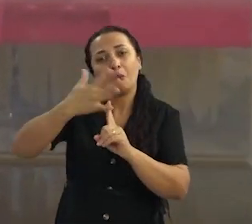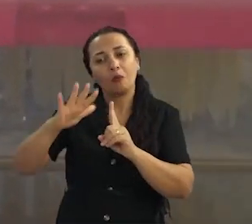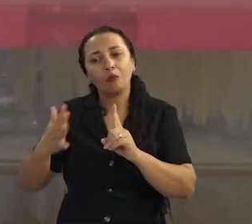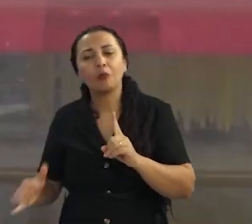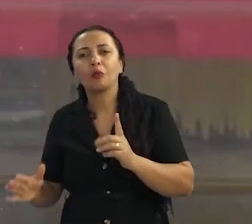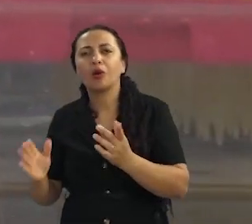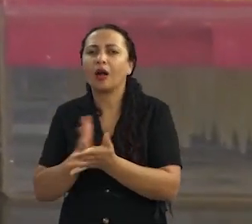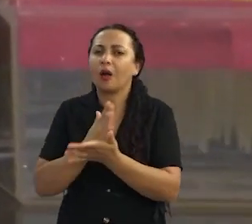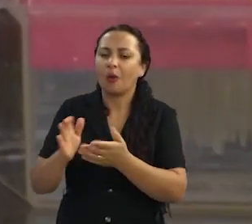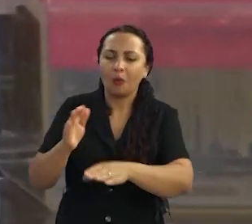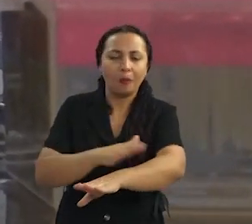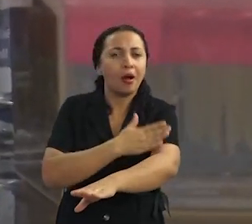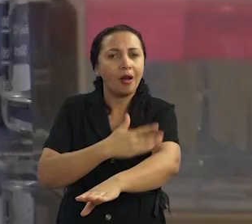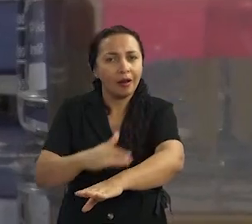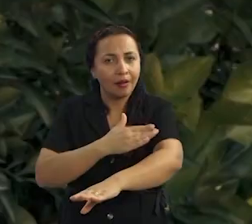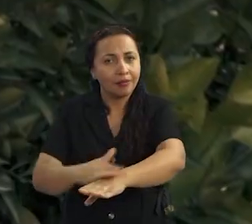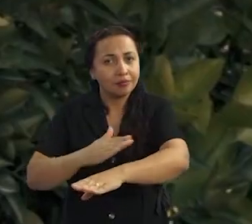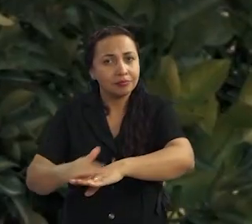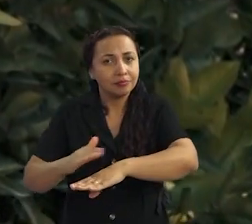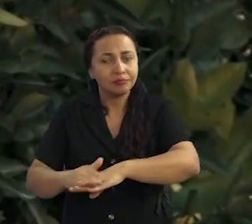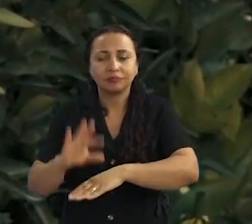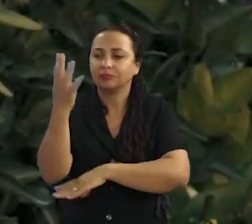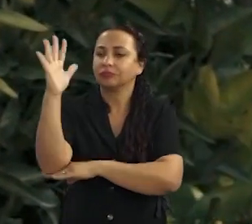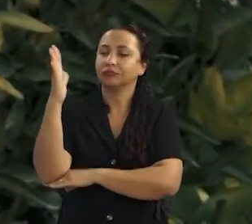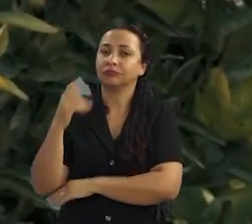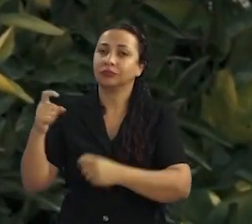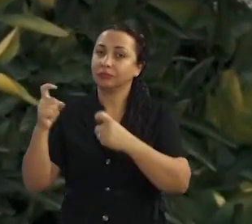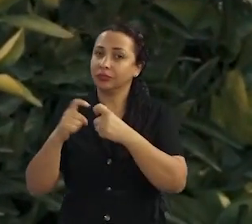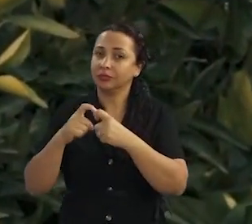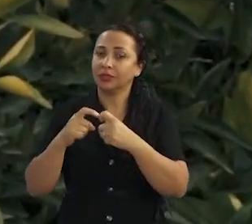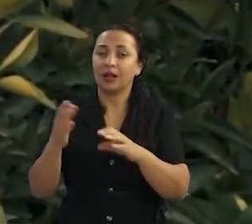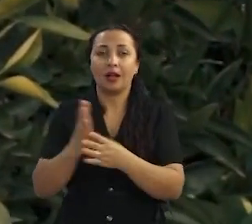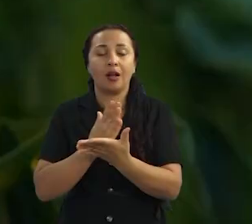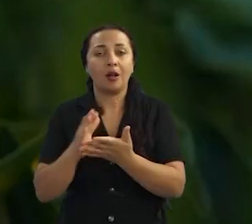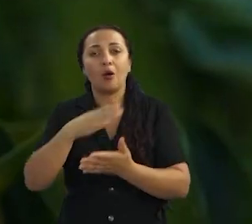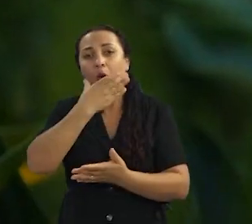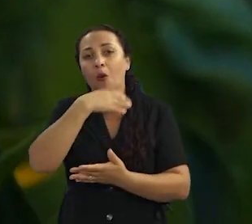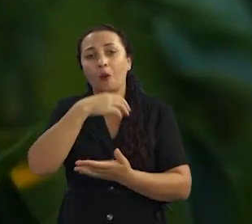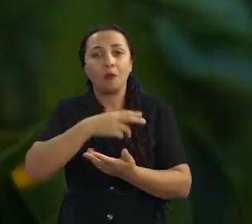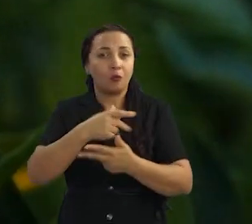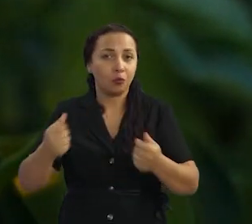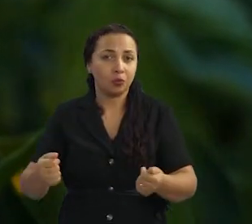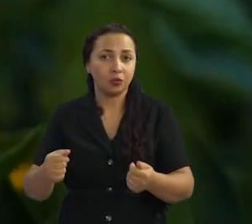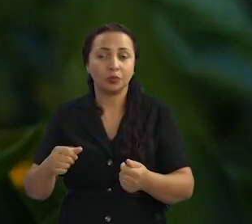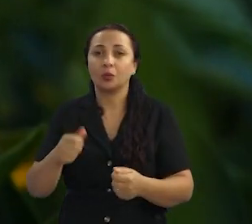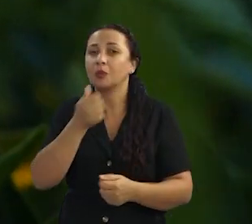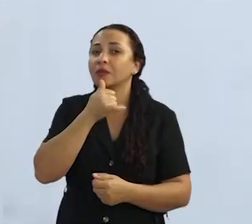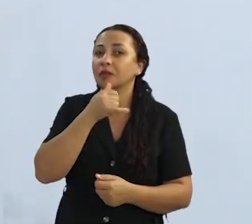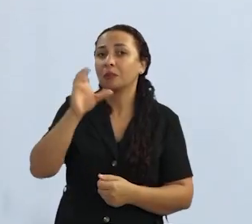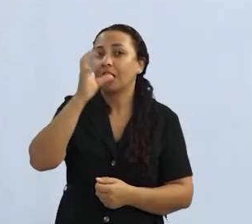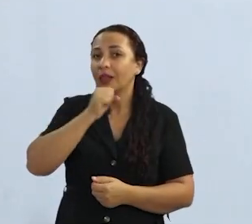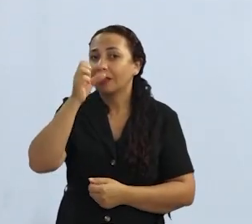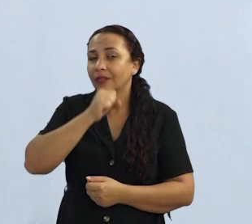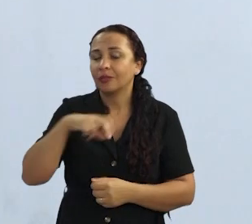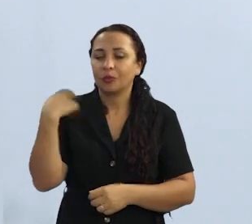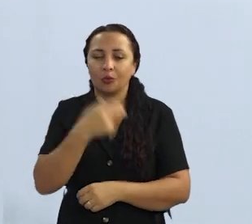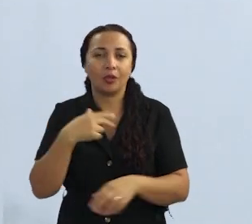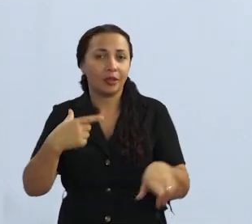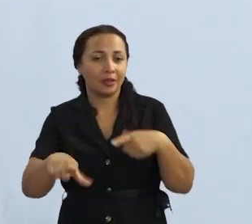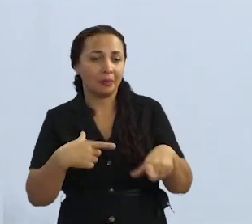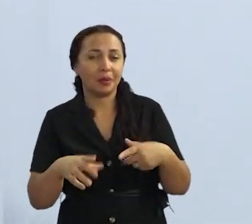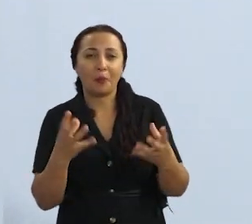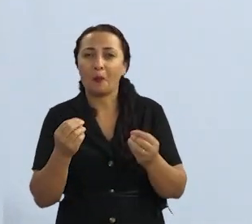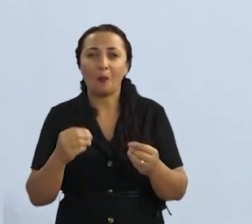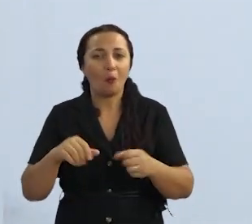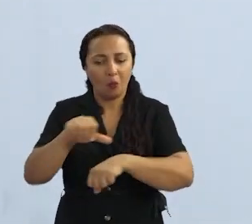algumas folhas, de algumas cascas, de plantas medicinais e de alguns frutos, a exemplo da laranja. Então, nós trabalhamos